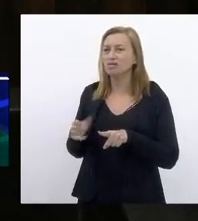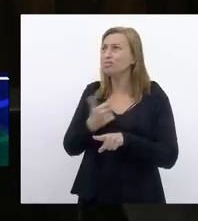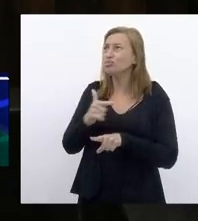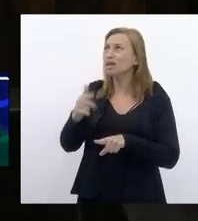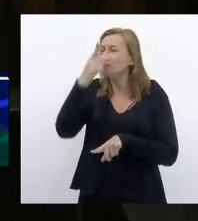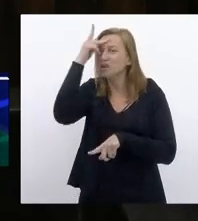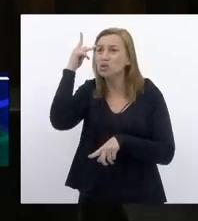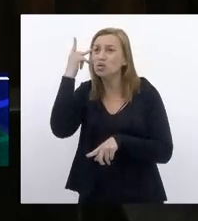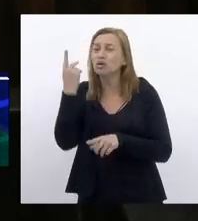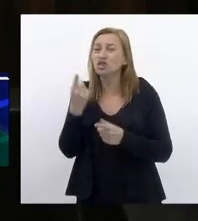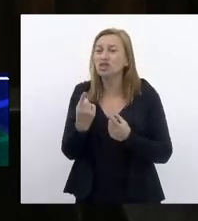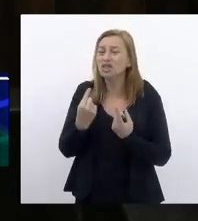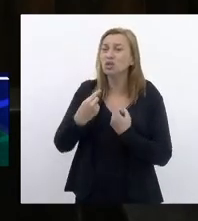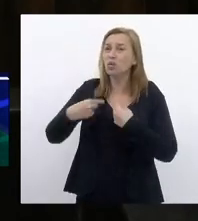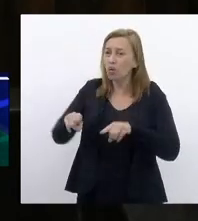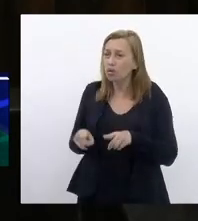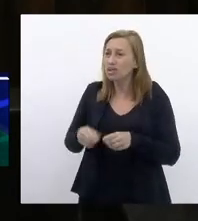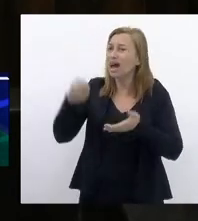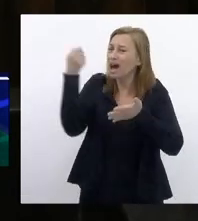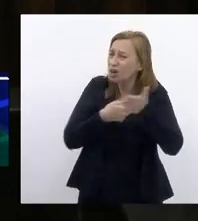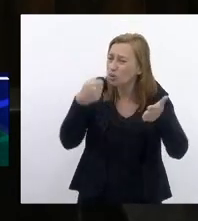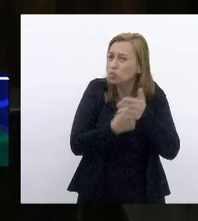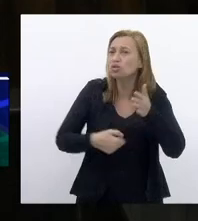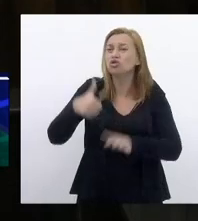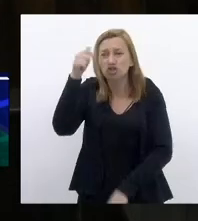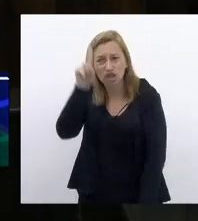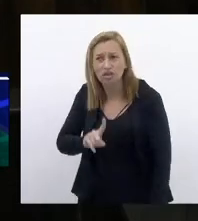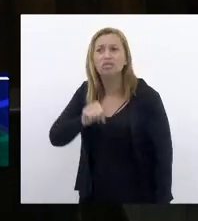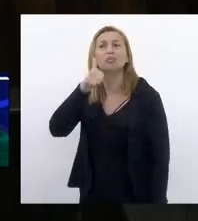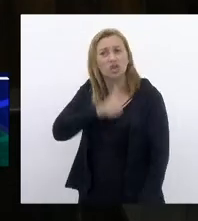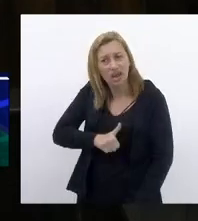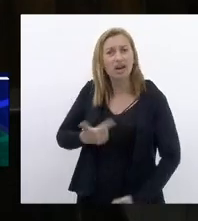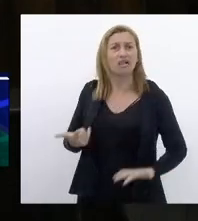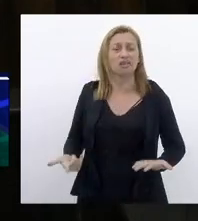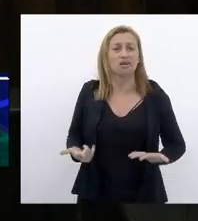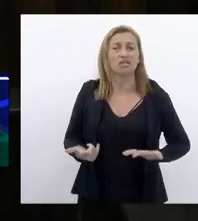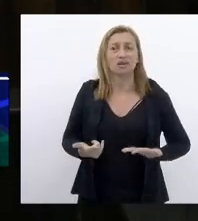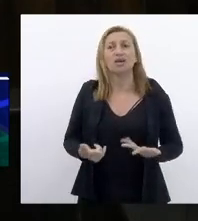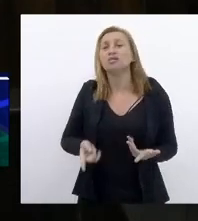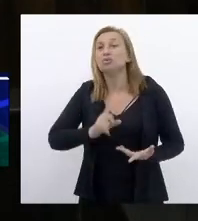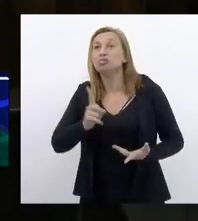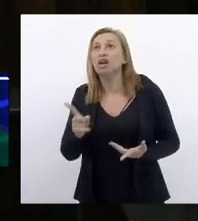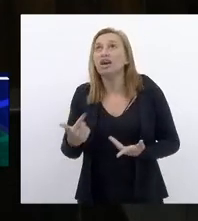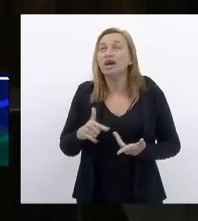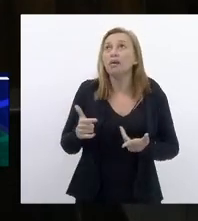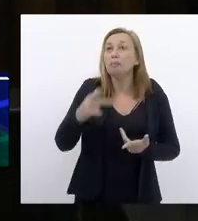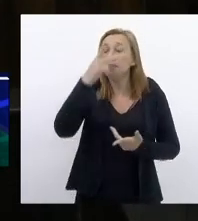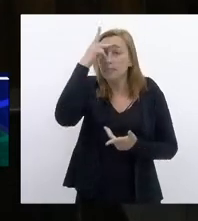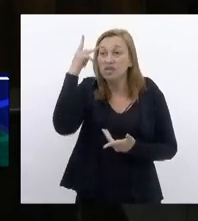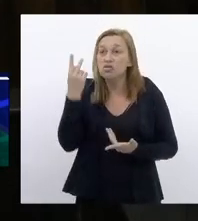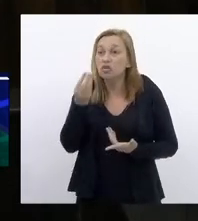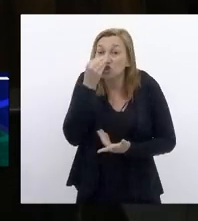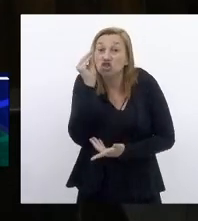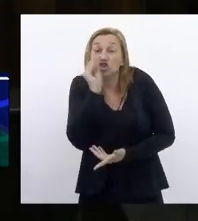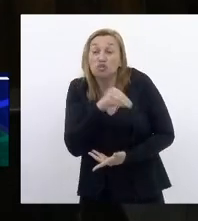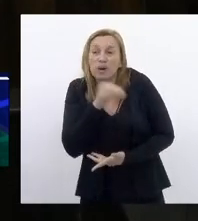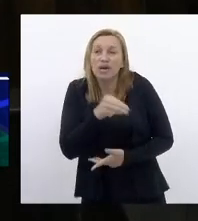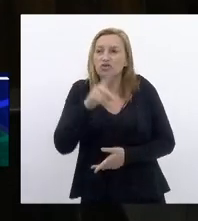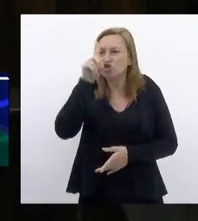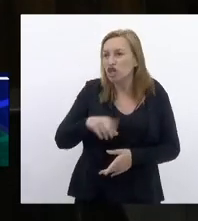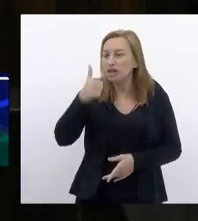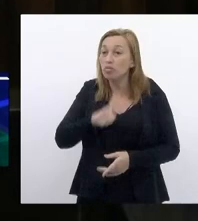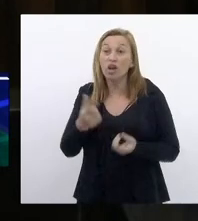que se oponha à defesa e à luta do direito das mulheres. Aqui não tem ninguém que desrespeite os direitos das mulheres,